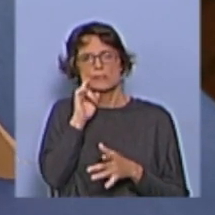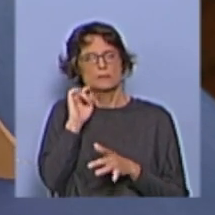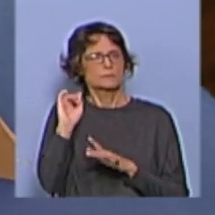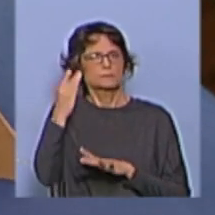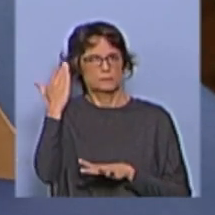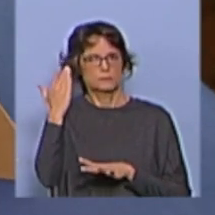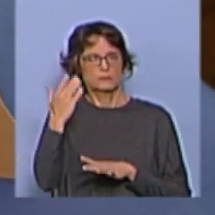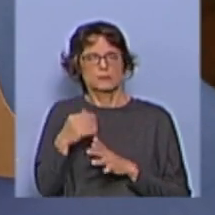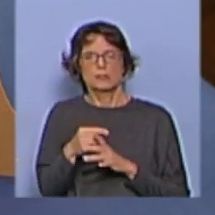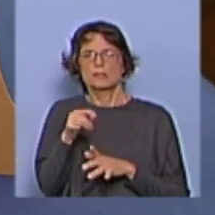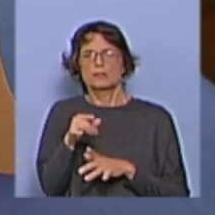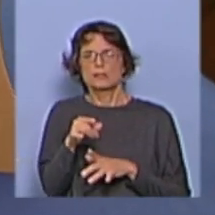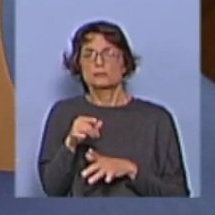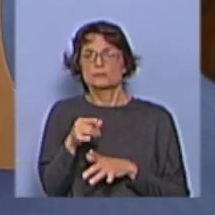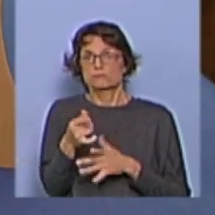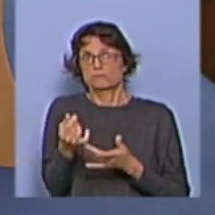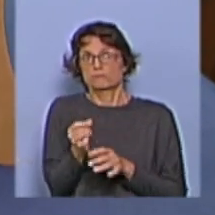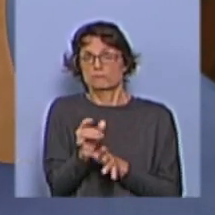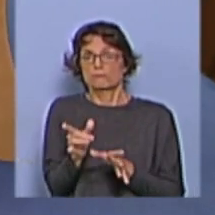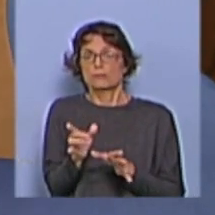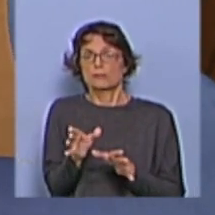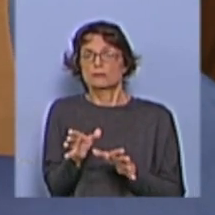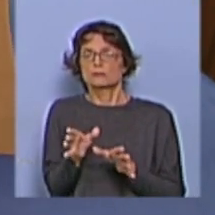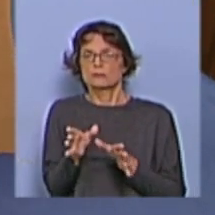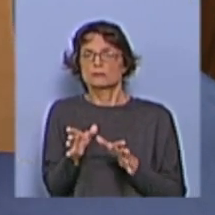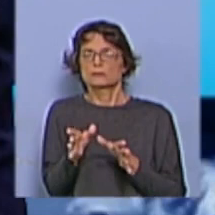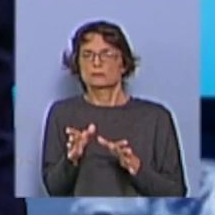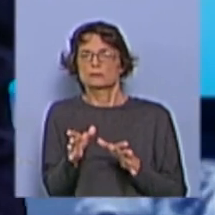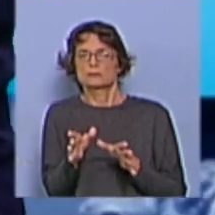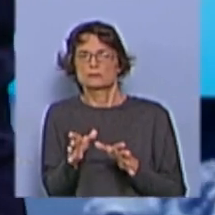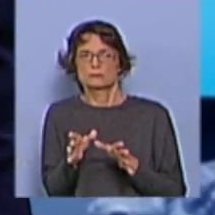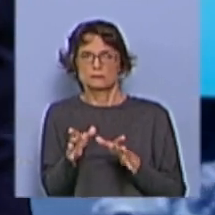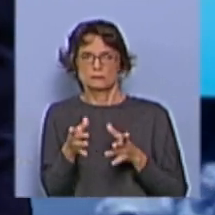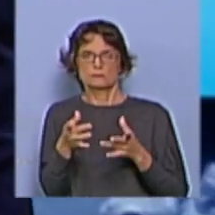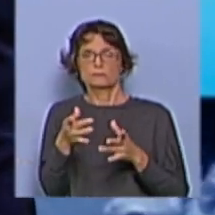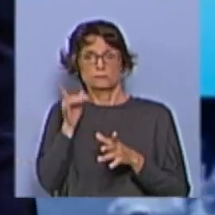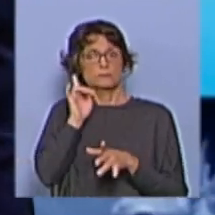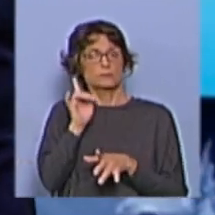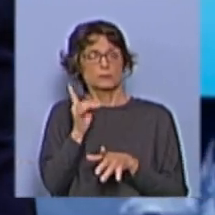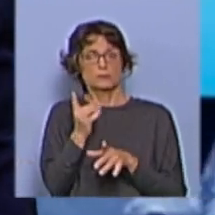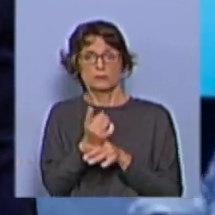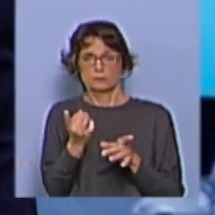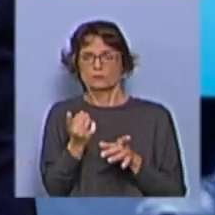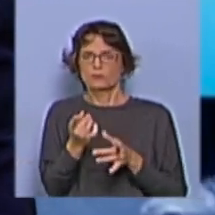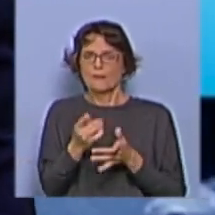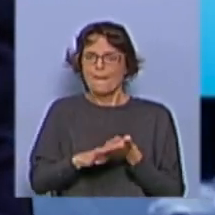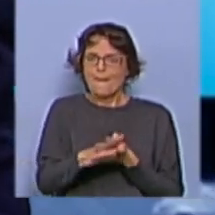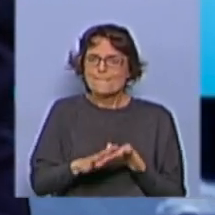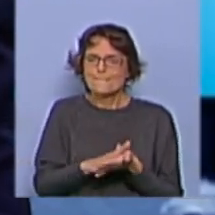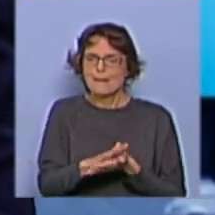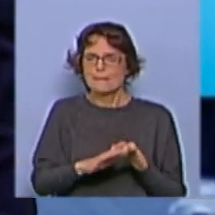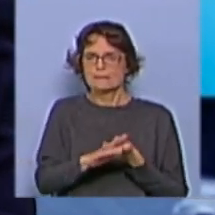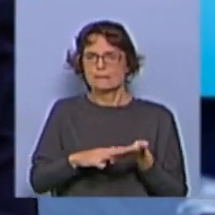certamente muito. Isso significa que, portanto, há um bom senso, do fundo, do povo português, não é? Bom senso ou medo?